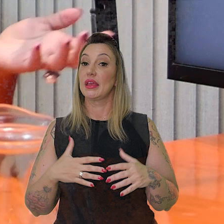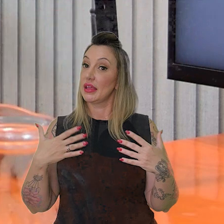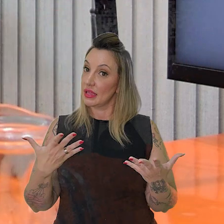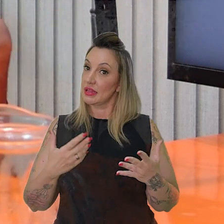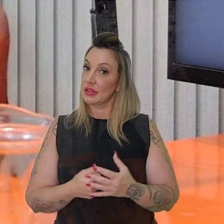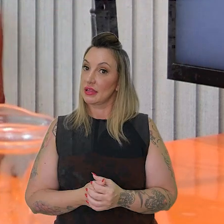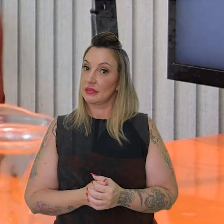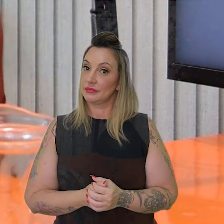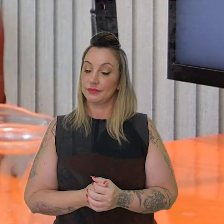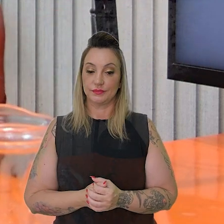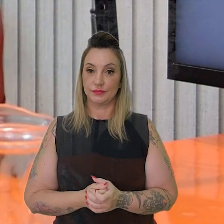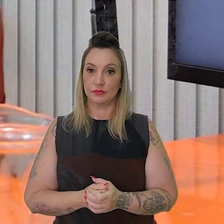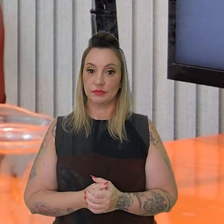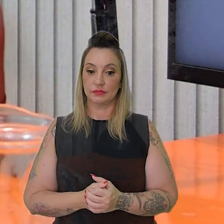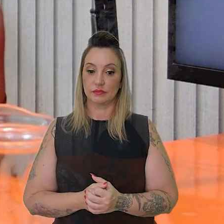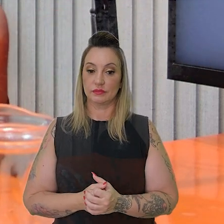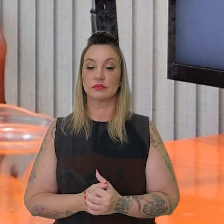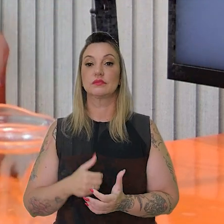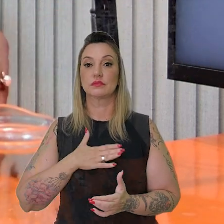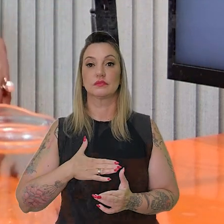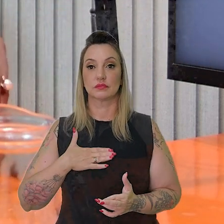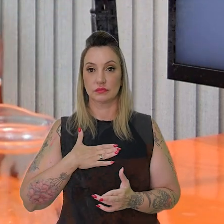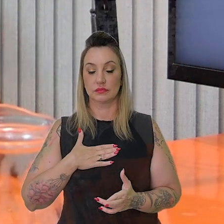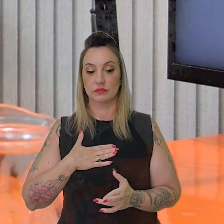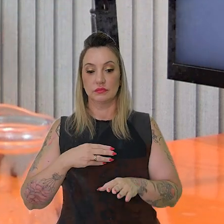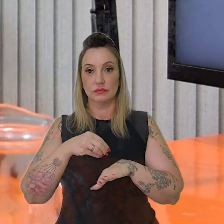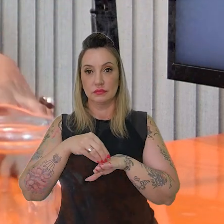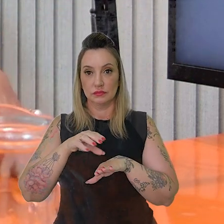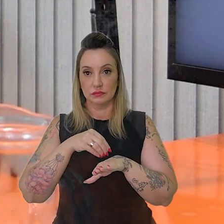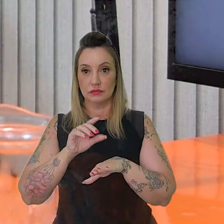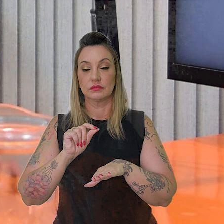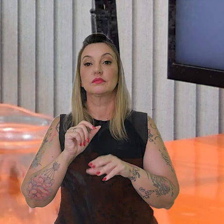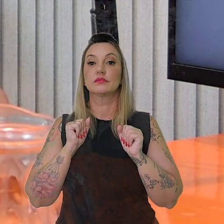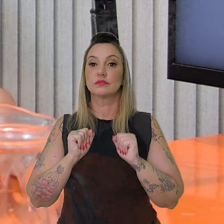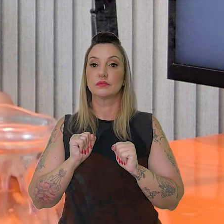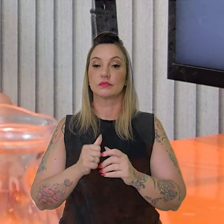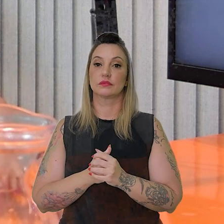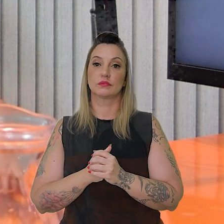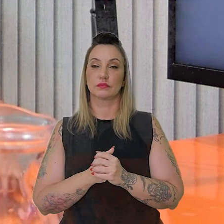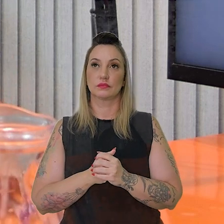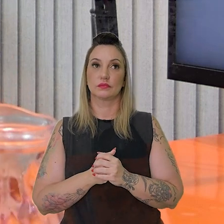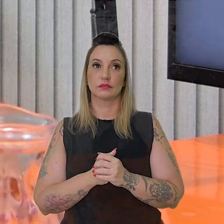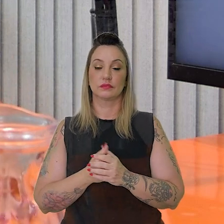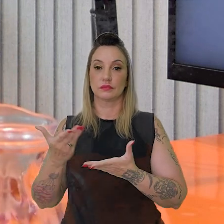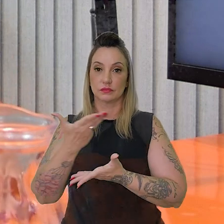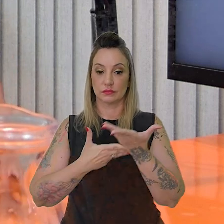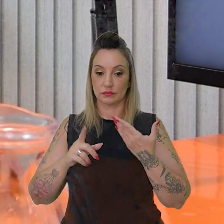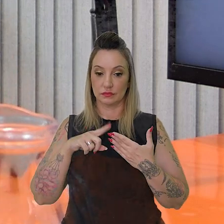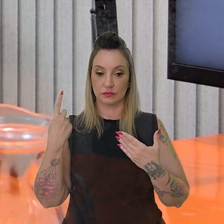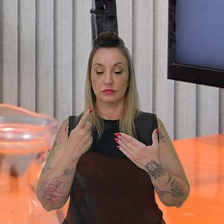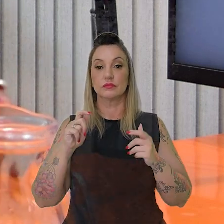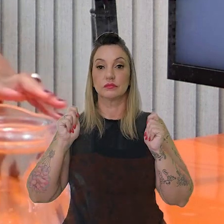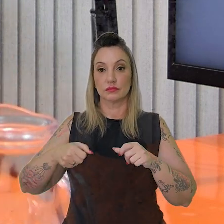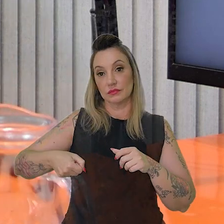então Eh que eu gosto de passar como mensagem também quem puder e partilhar